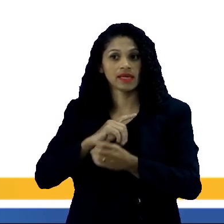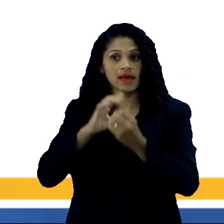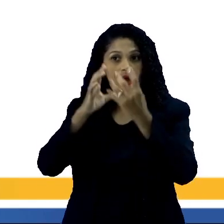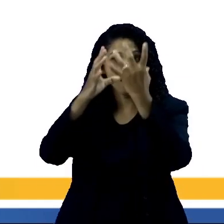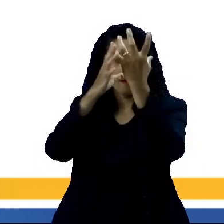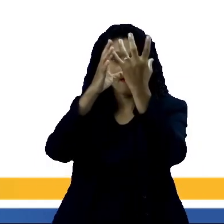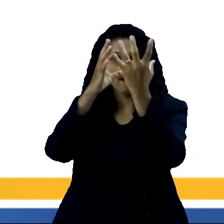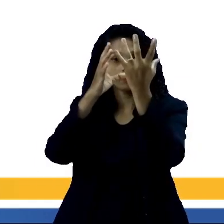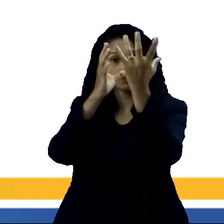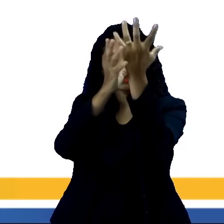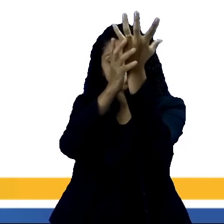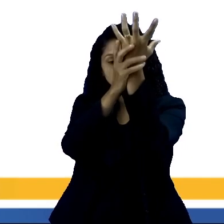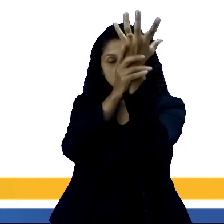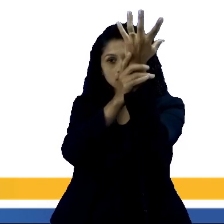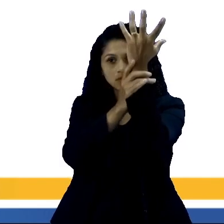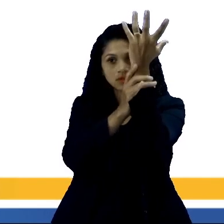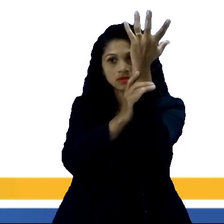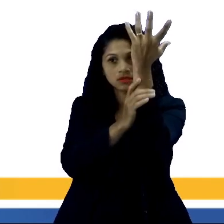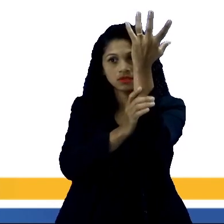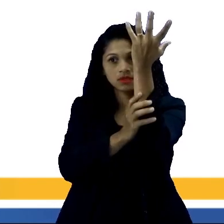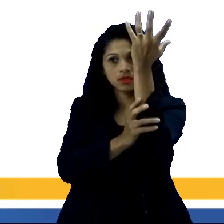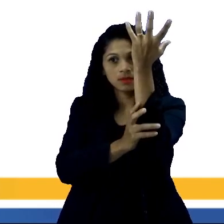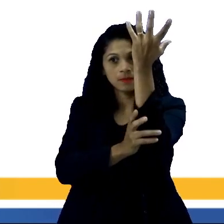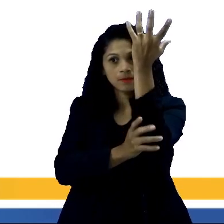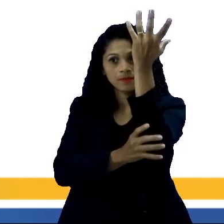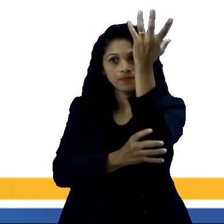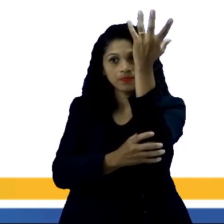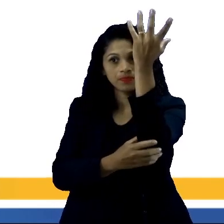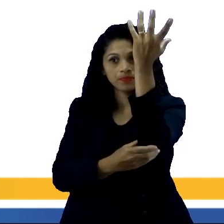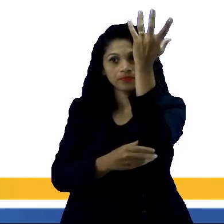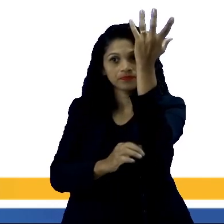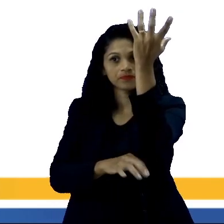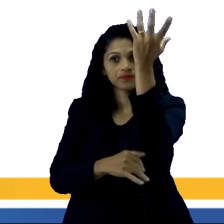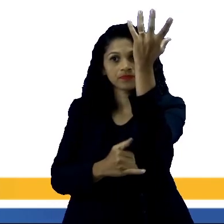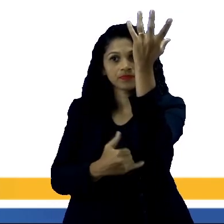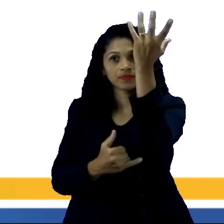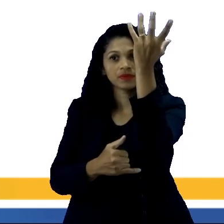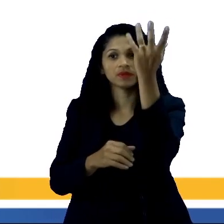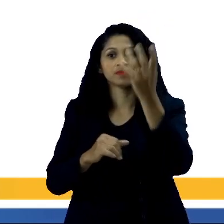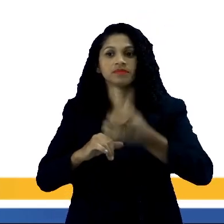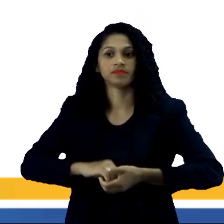vai ser essa cobertura aí em volta, esse processo ele é um pouquinho mais rápido.